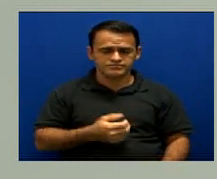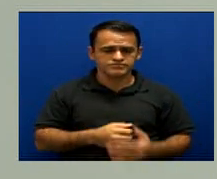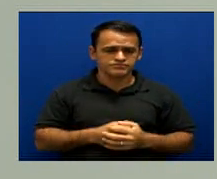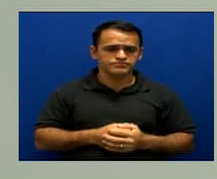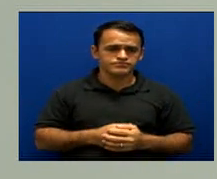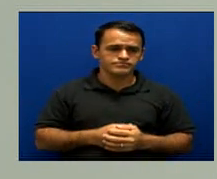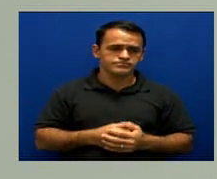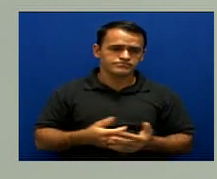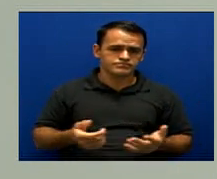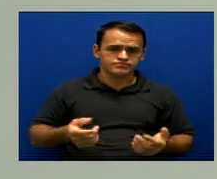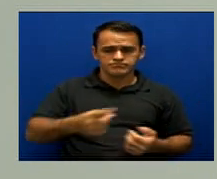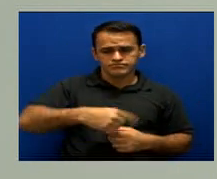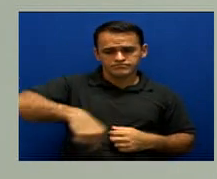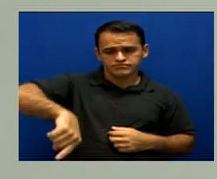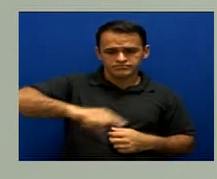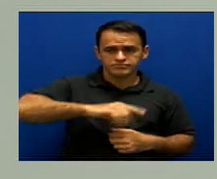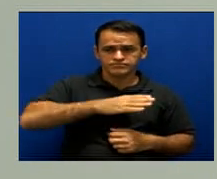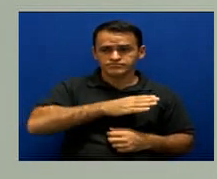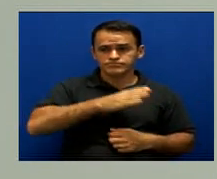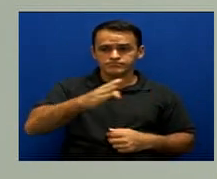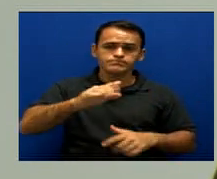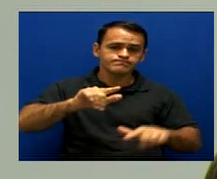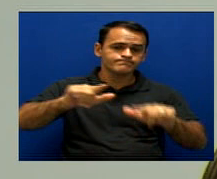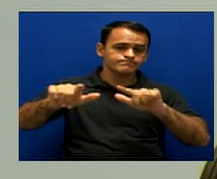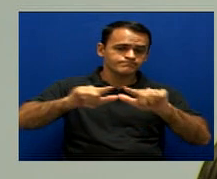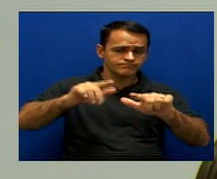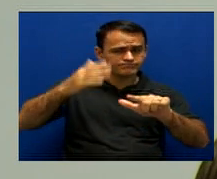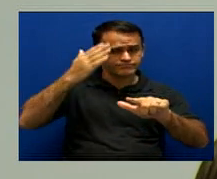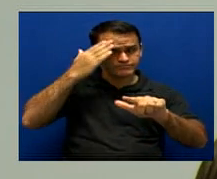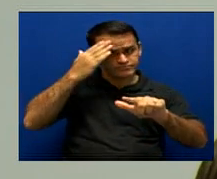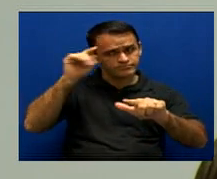a encarar coisa que